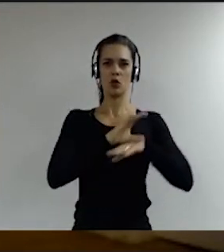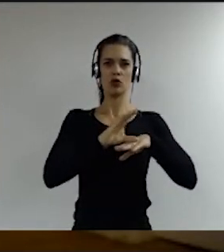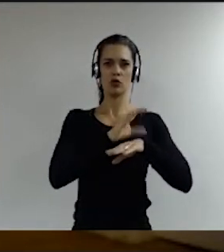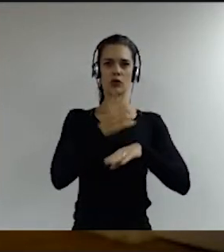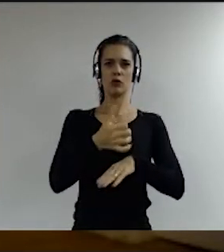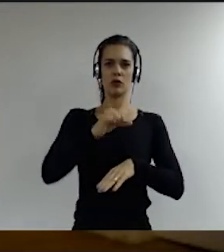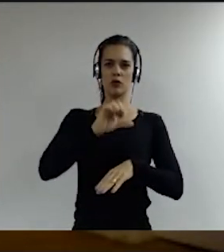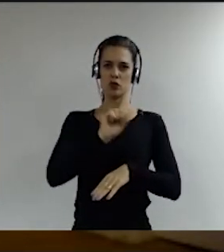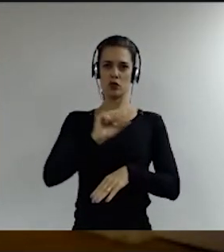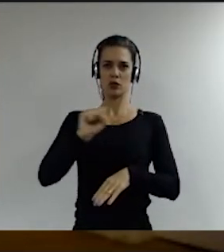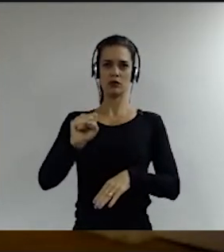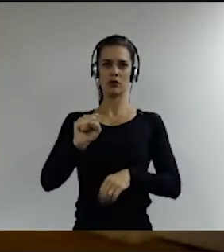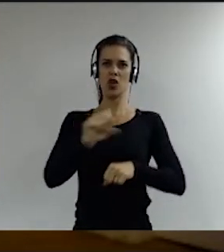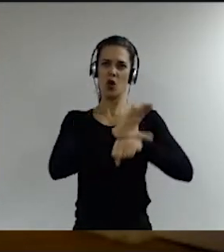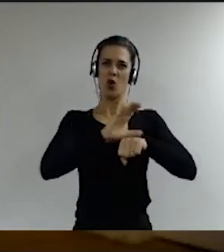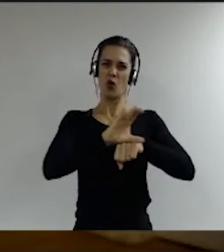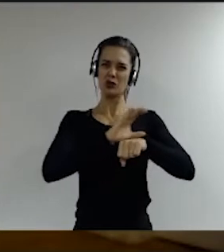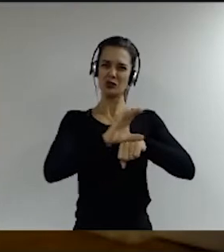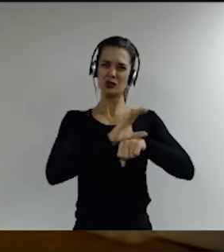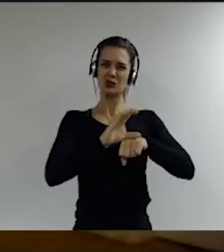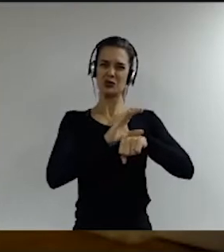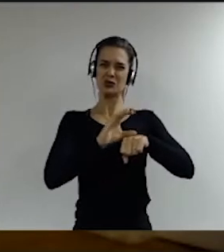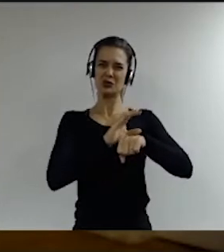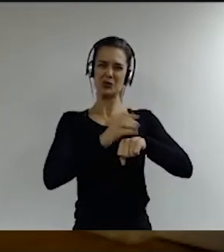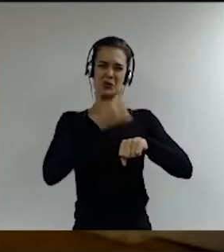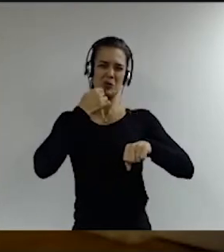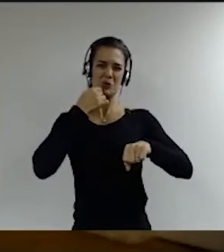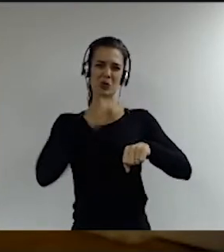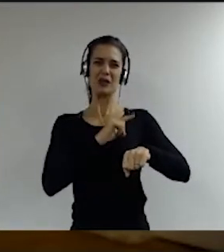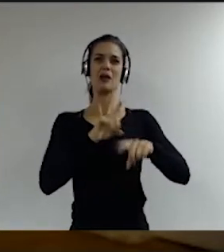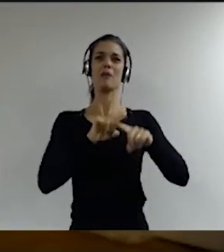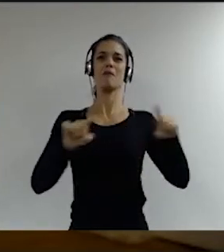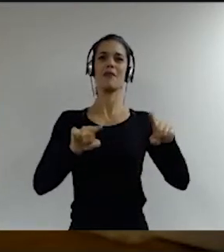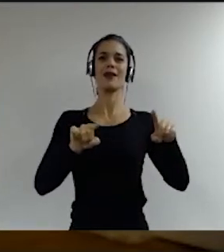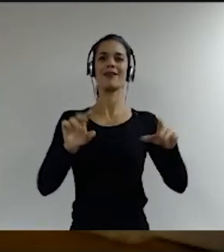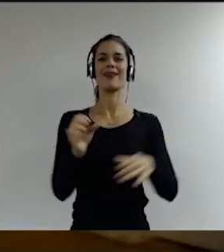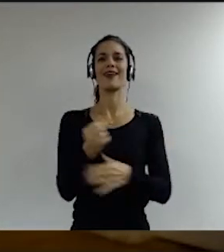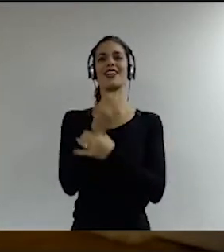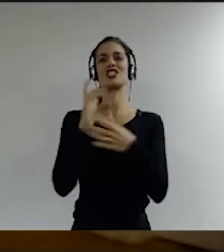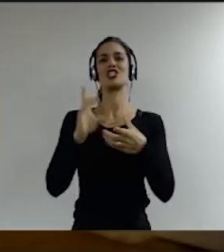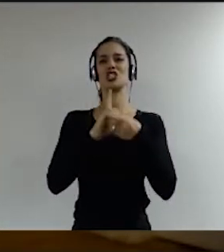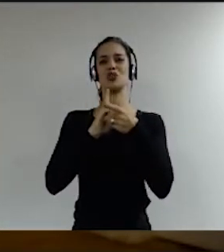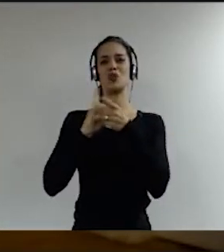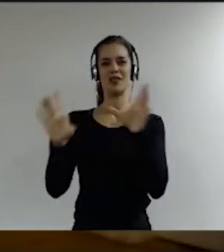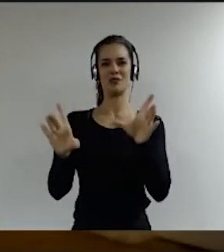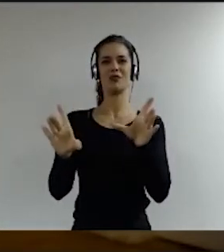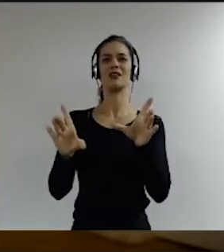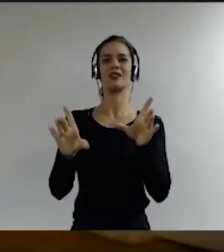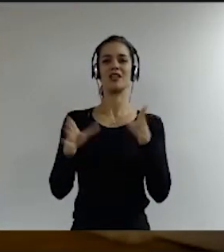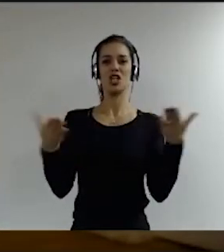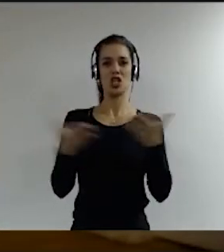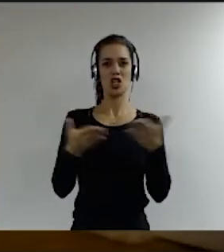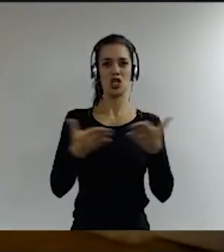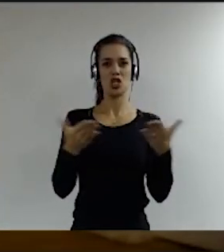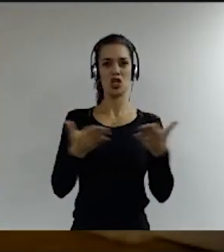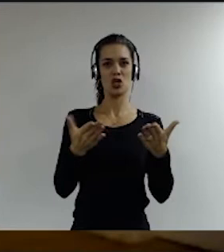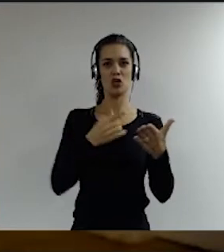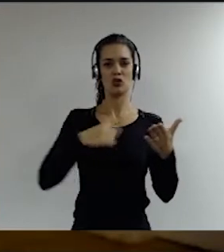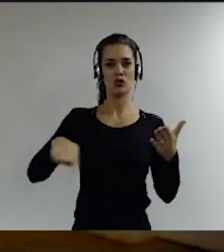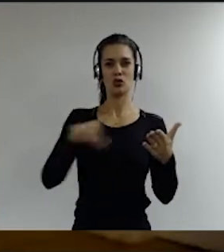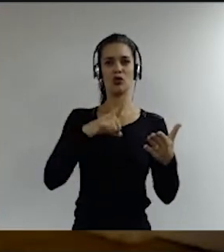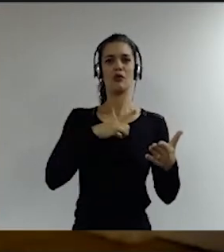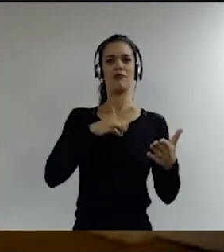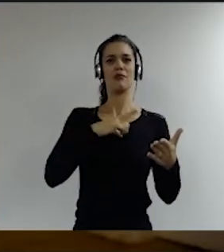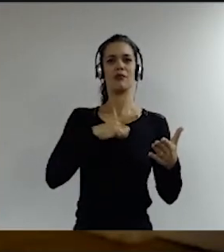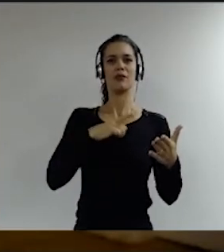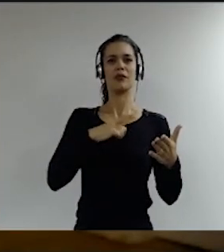Essa Constituição tão criticada, mas que garantiu a democracia e que garante hoje um esplendor democrático